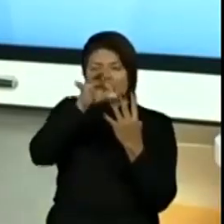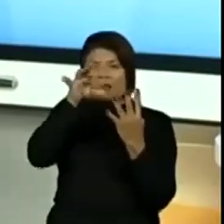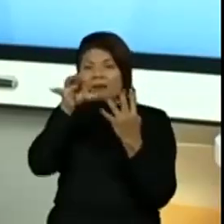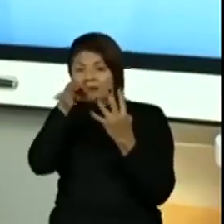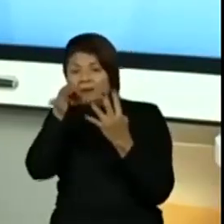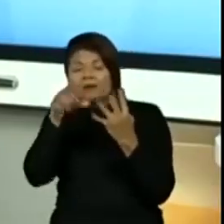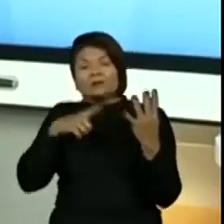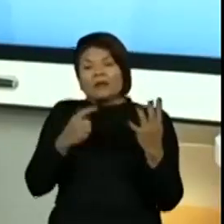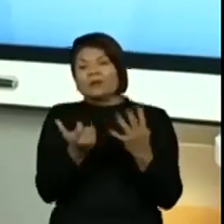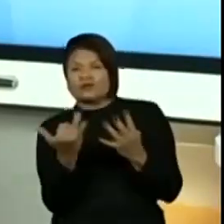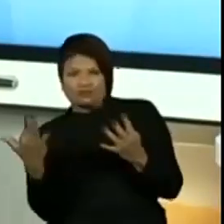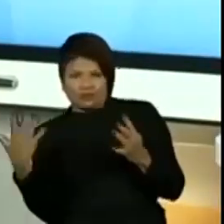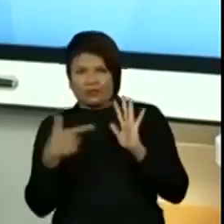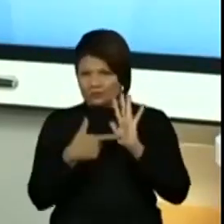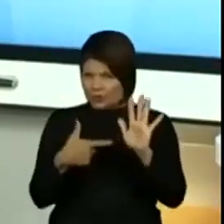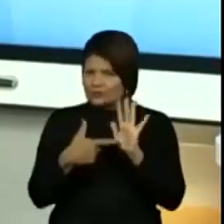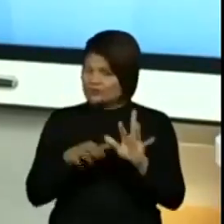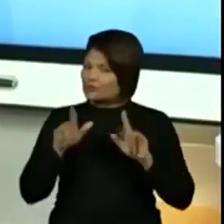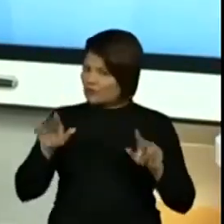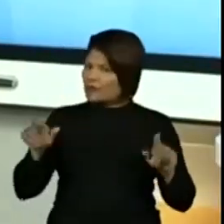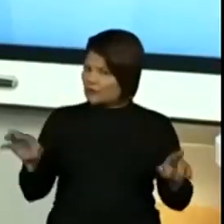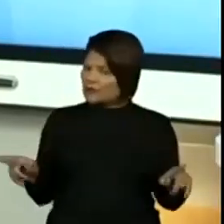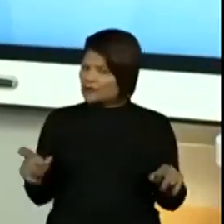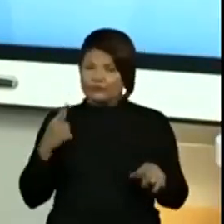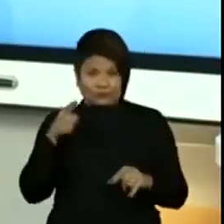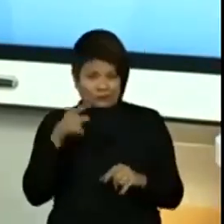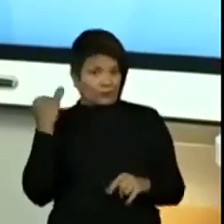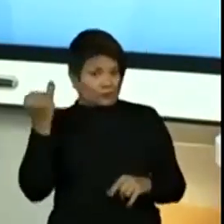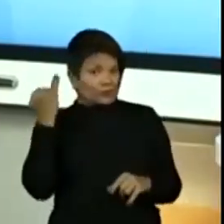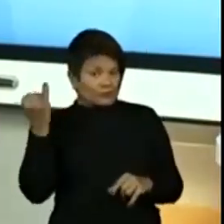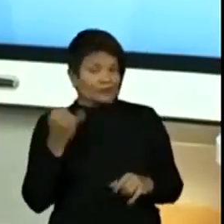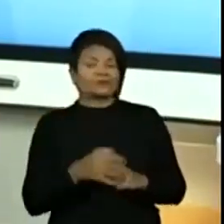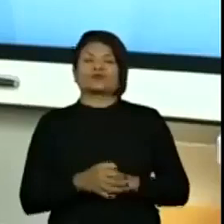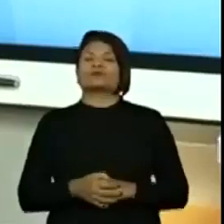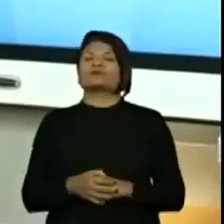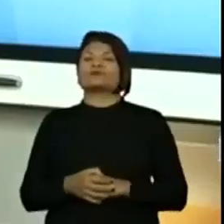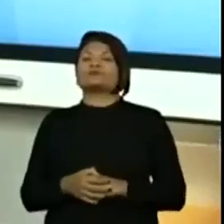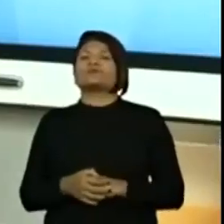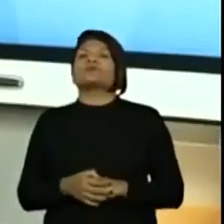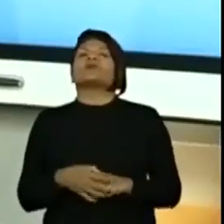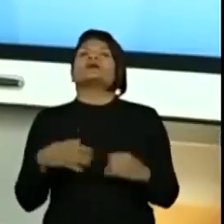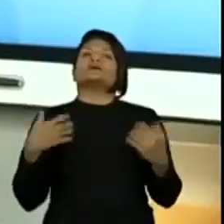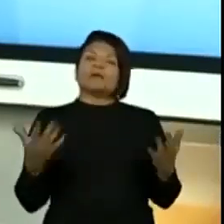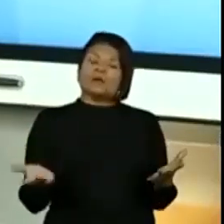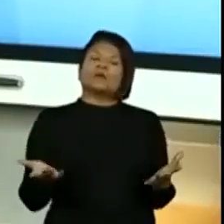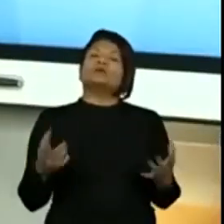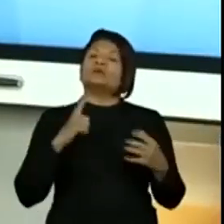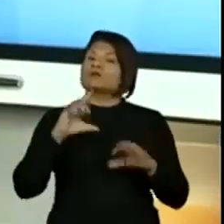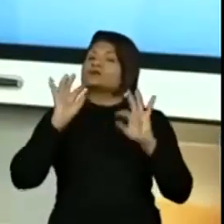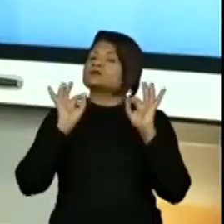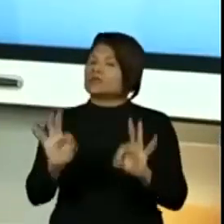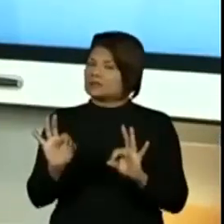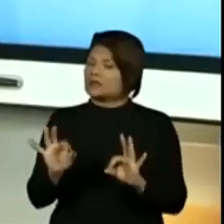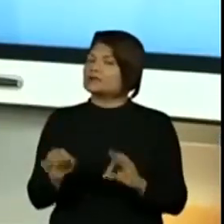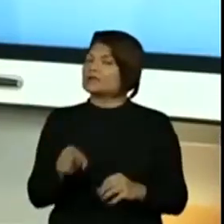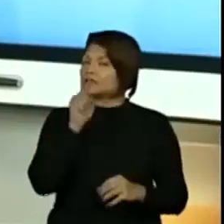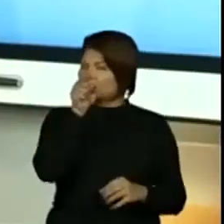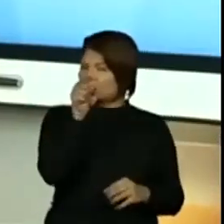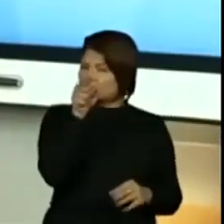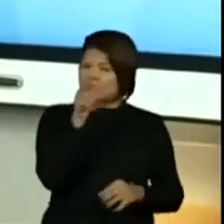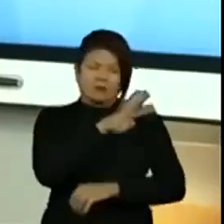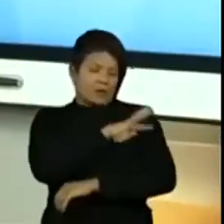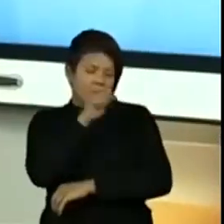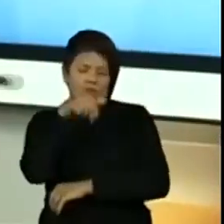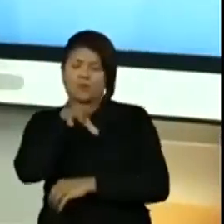uma determinada quantidade. E isso é muito importante. Então, voltando à nossa análise, tenho certeza que você, aluno do